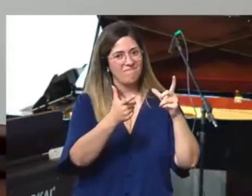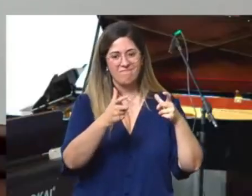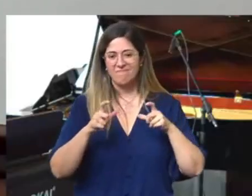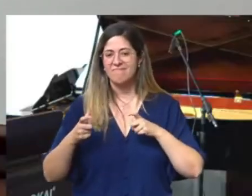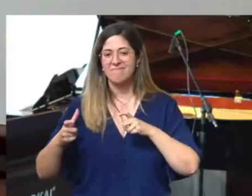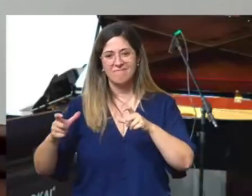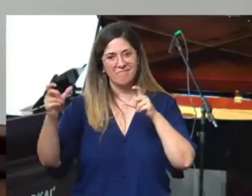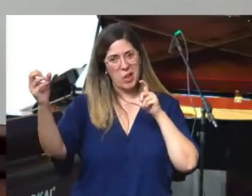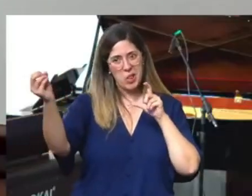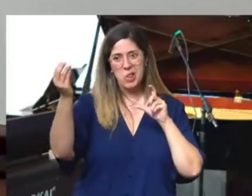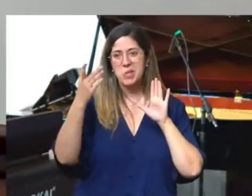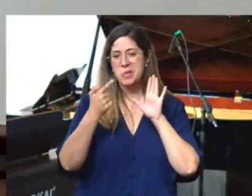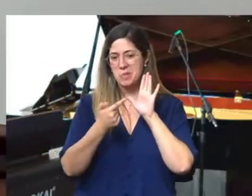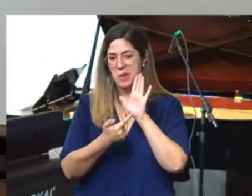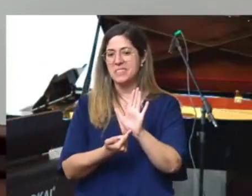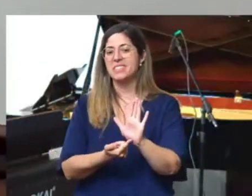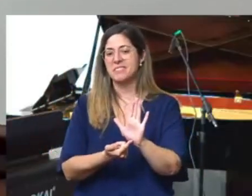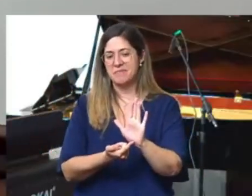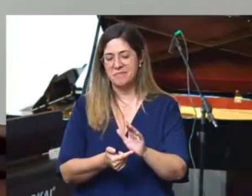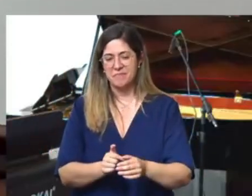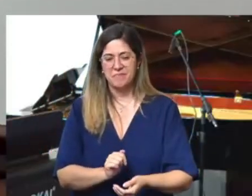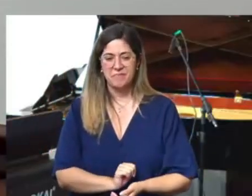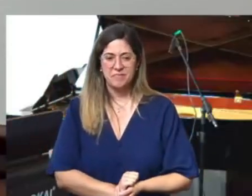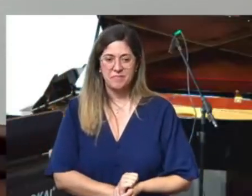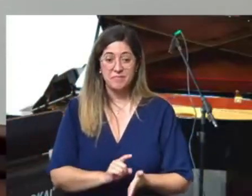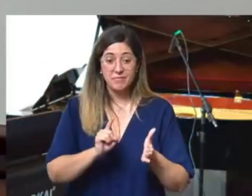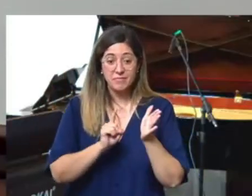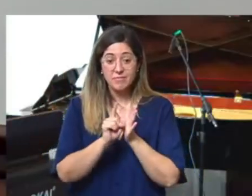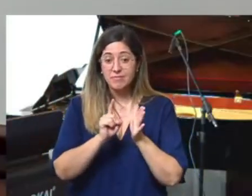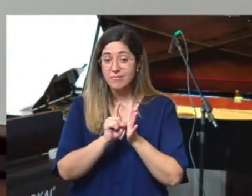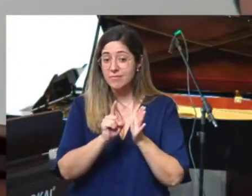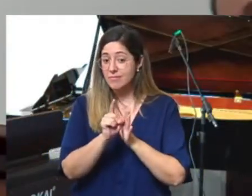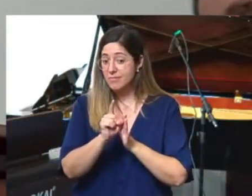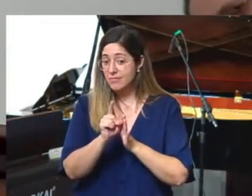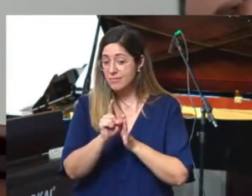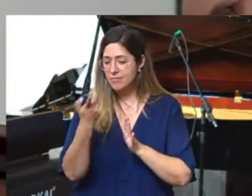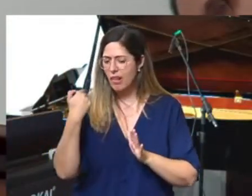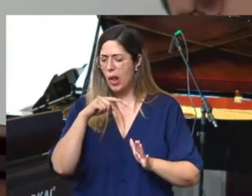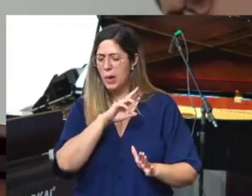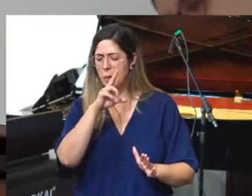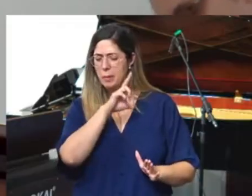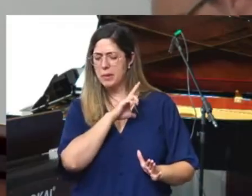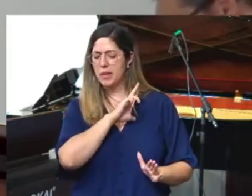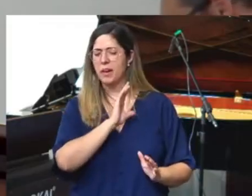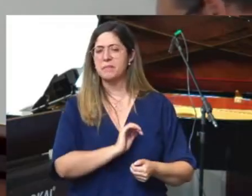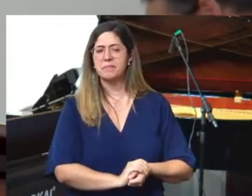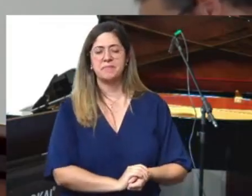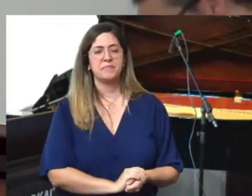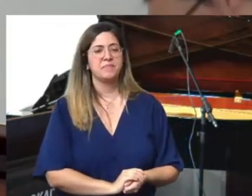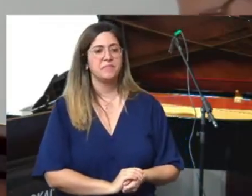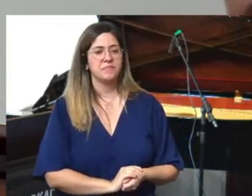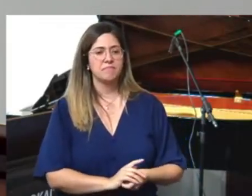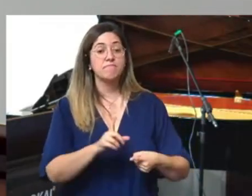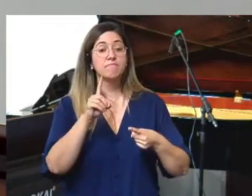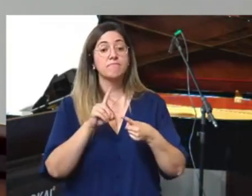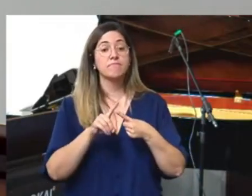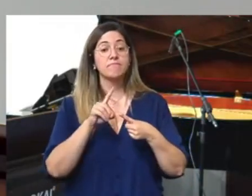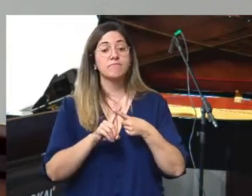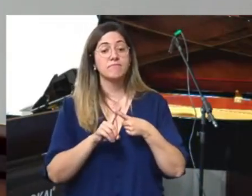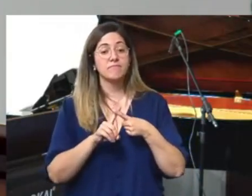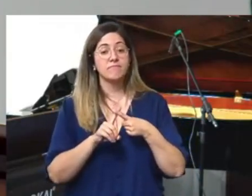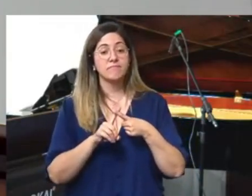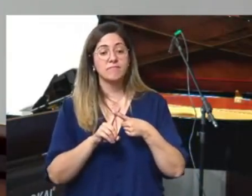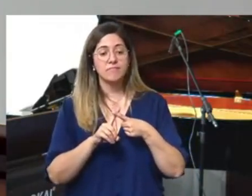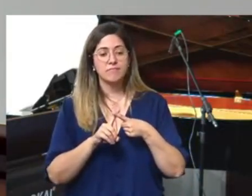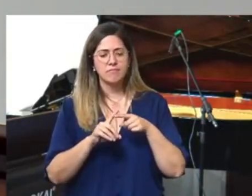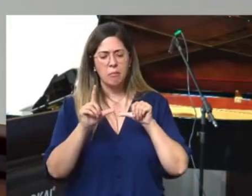Mas a última parte do nosso texto responde a uma pergunta que todos nós podemos fazer, e a pergunta é: por que